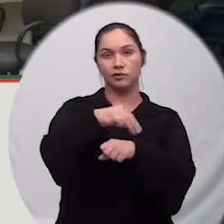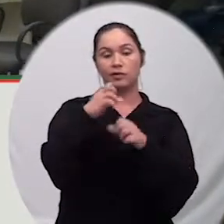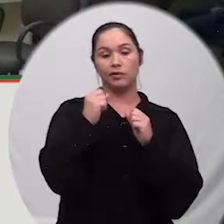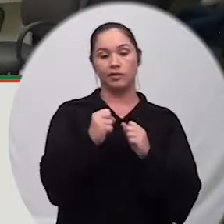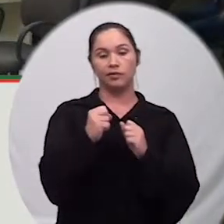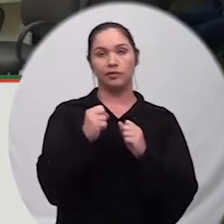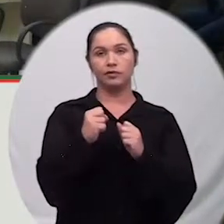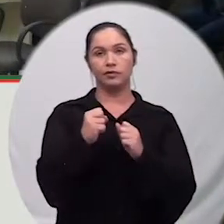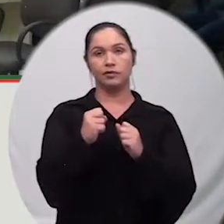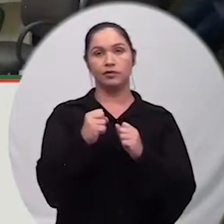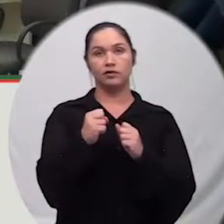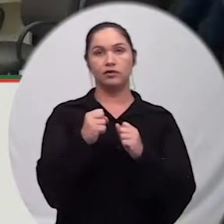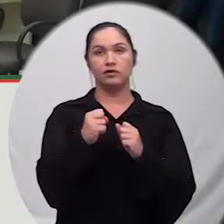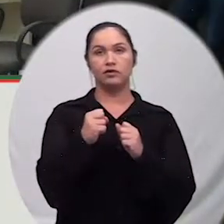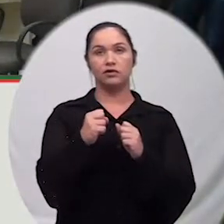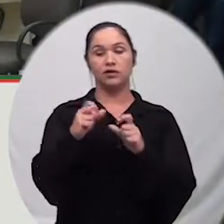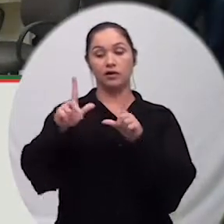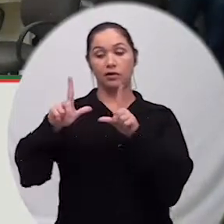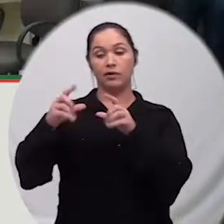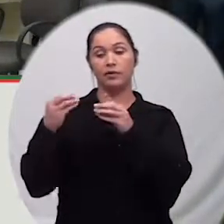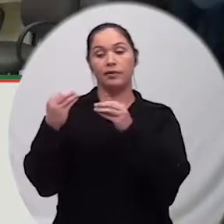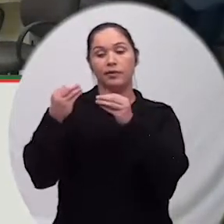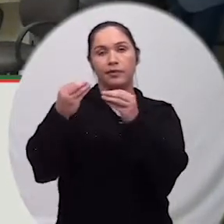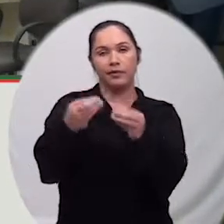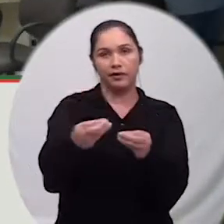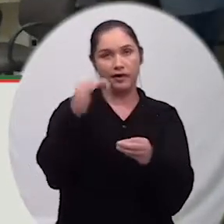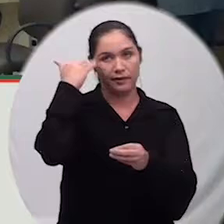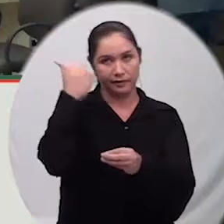que possamos fazer a entrega da homenagem.